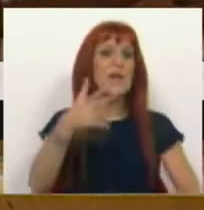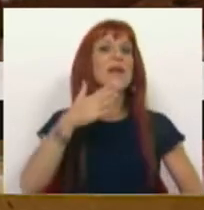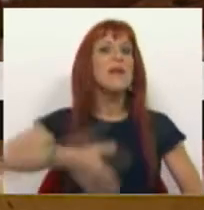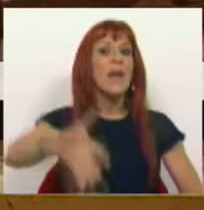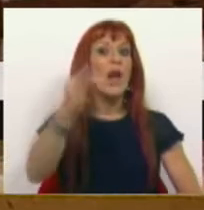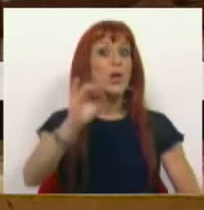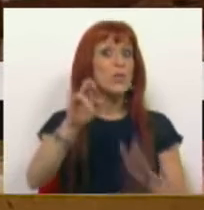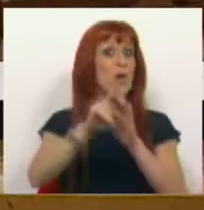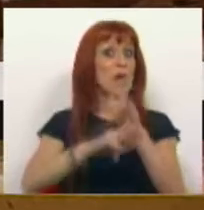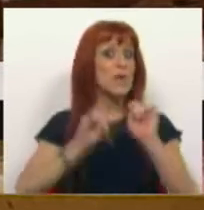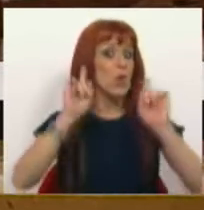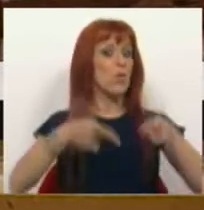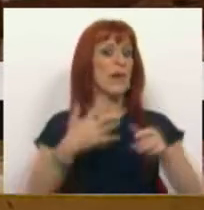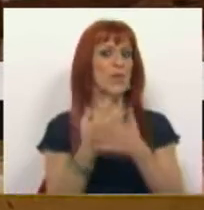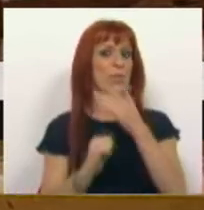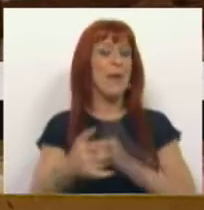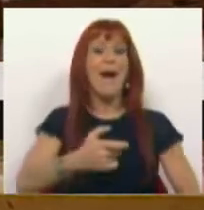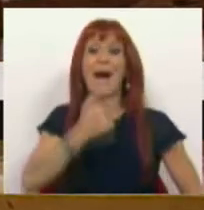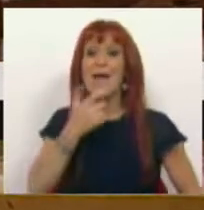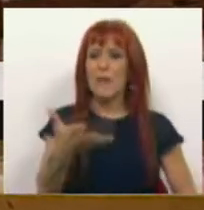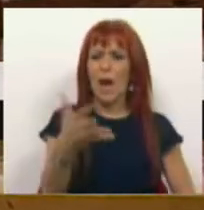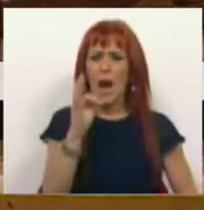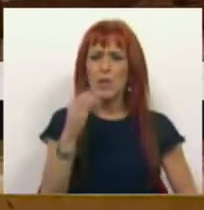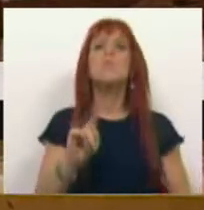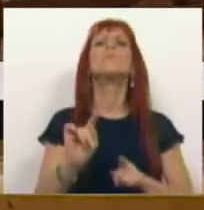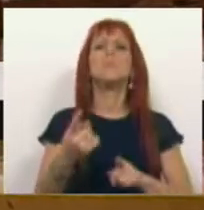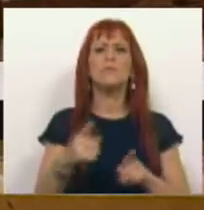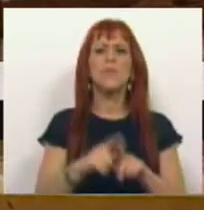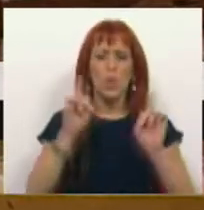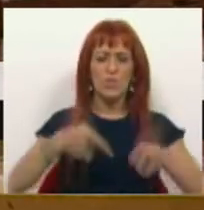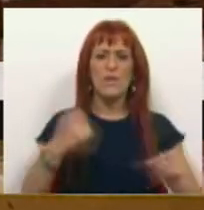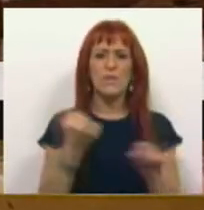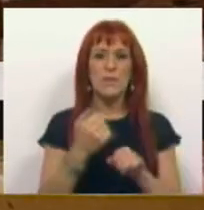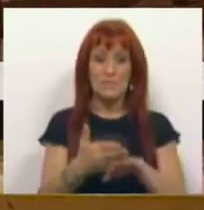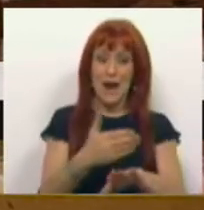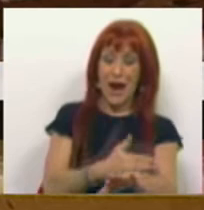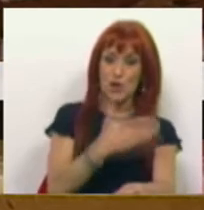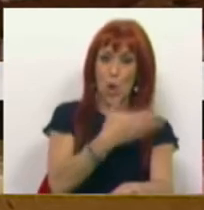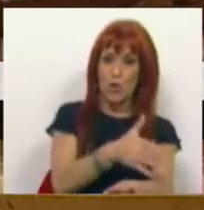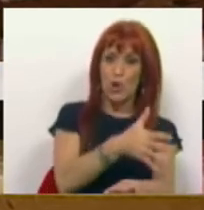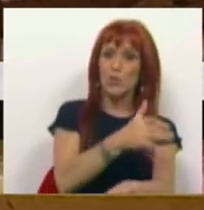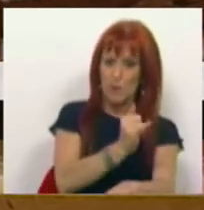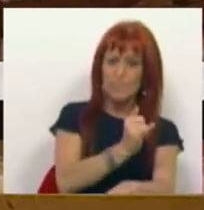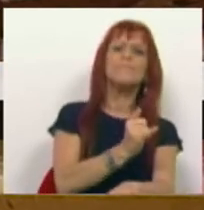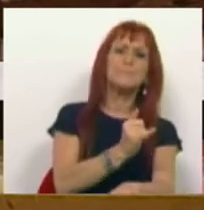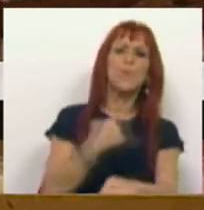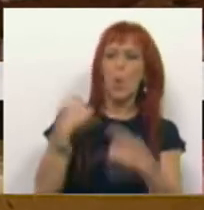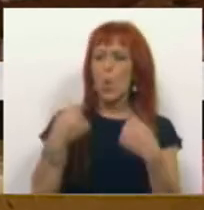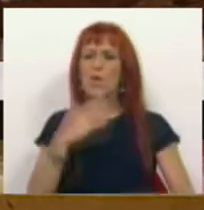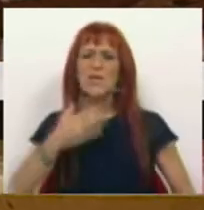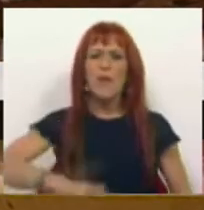14, porque a regra era iniciar descontos só aos 14, mesmo quando começavam a trabalhar aos 11 ou aos 12, têm